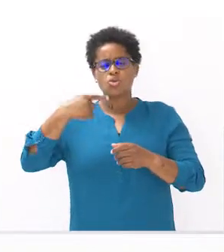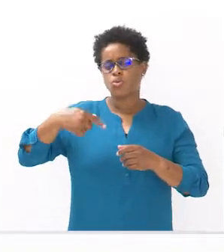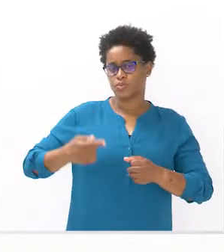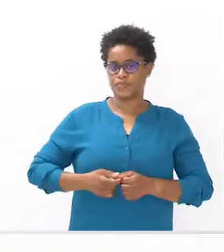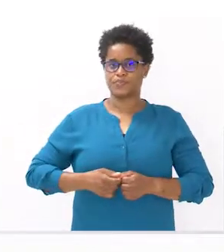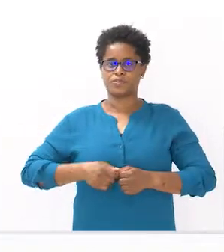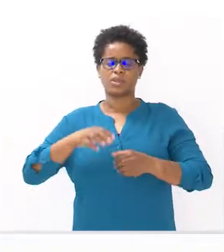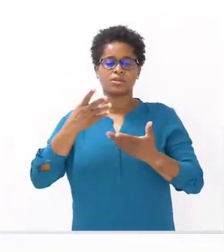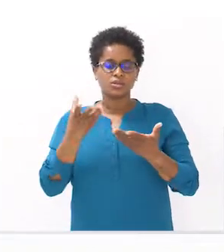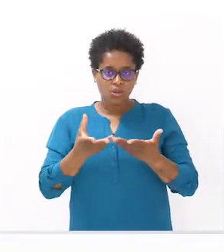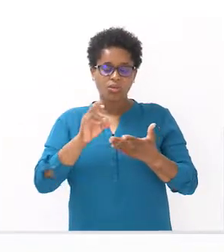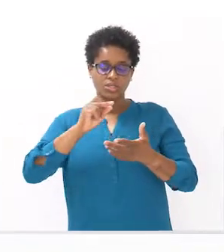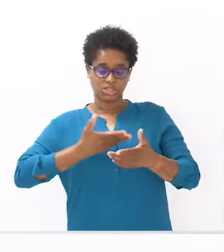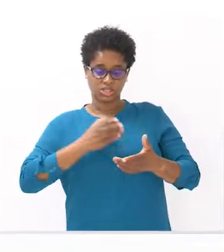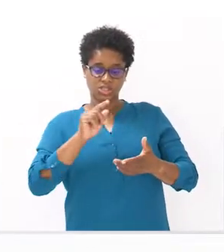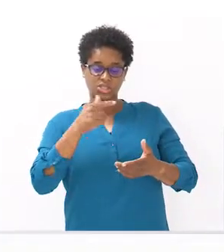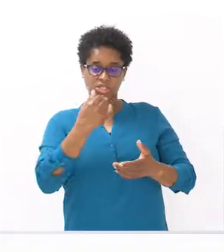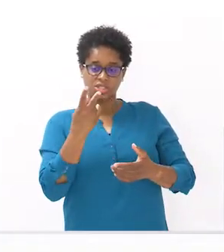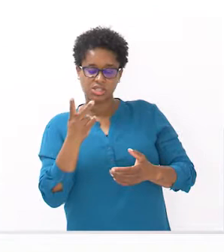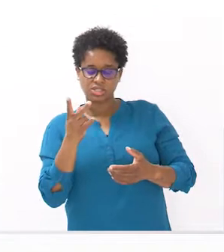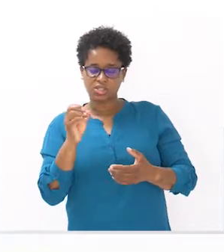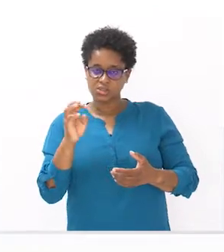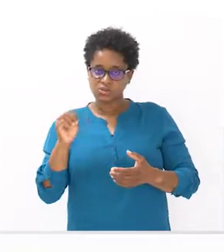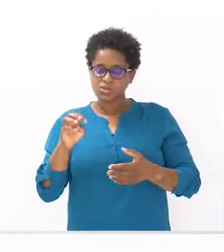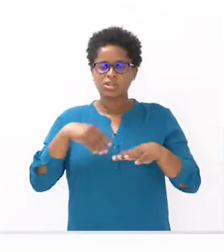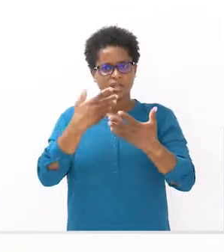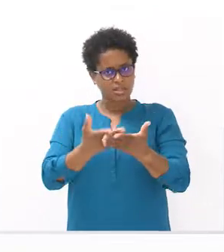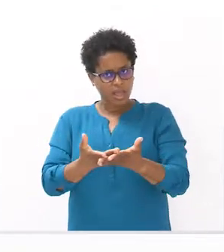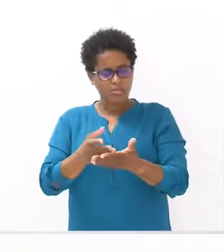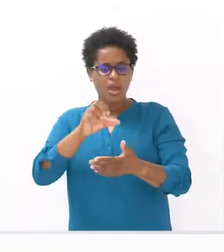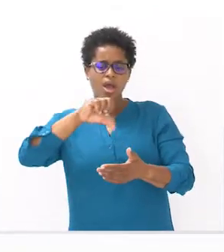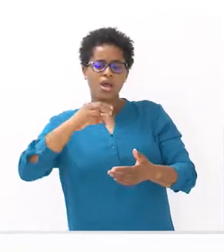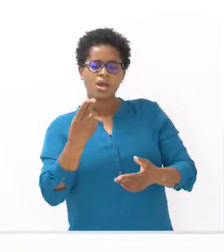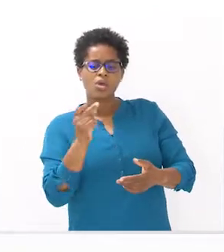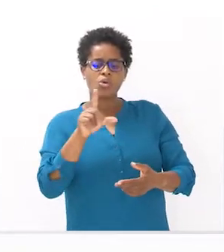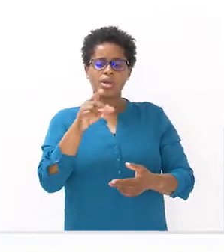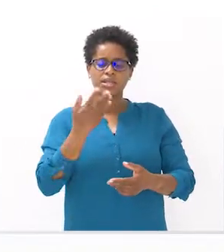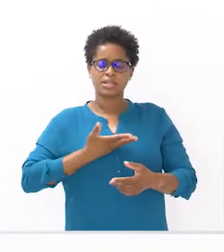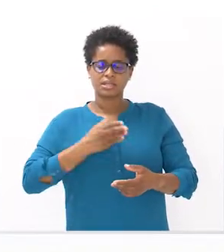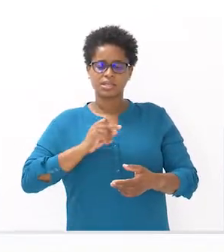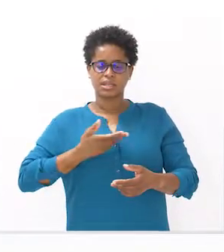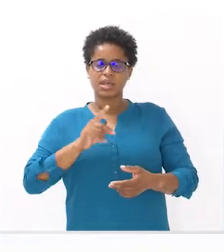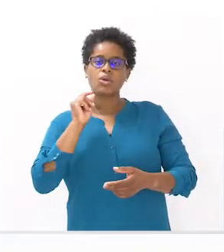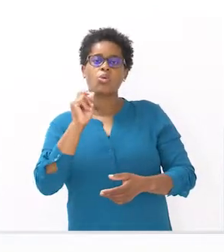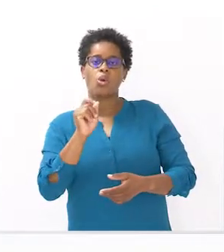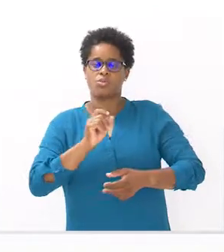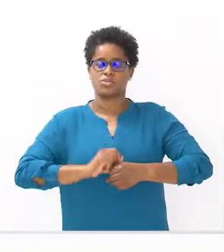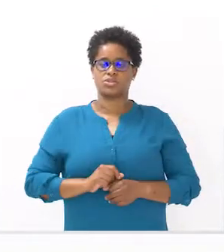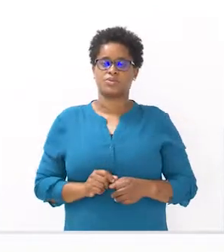Com os adjetivos, atribuímos qualidades aos nomes.